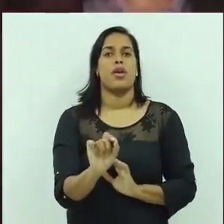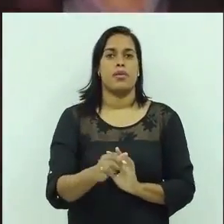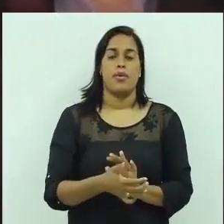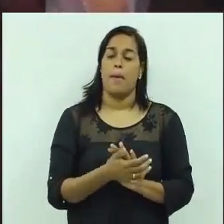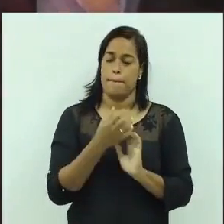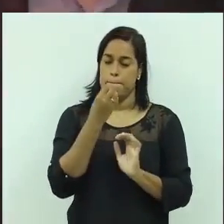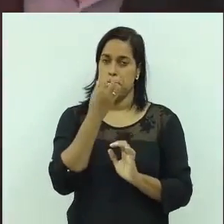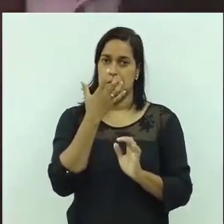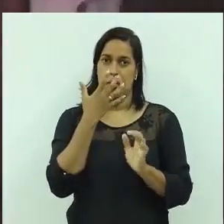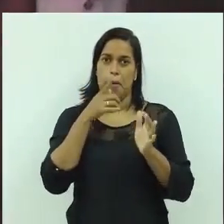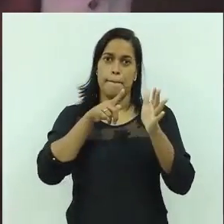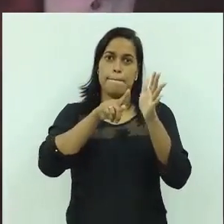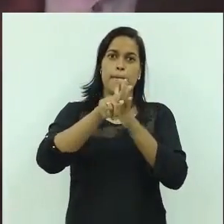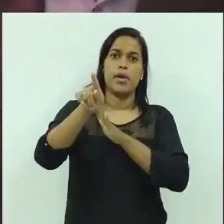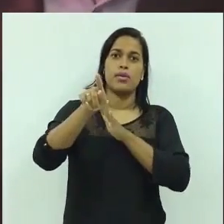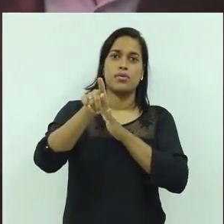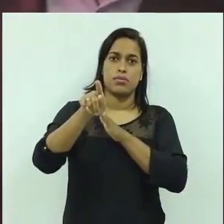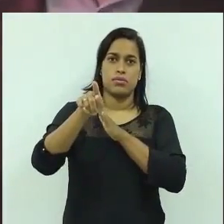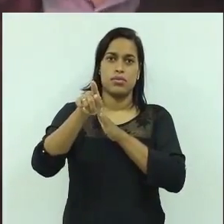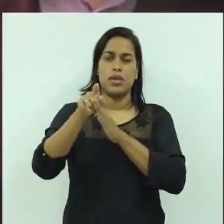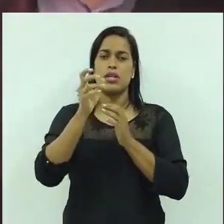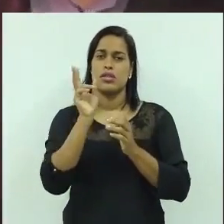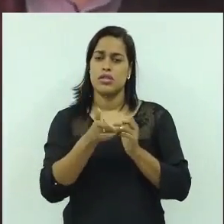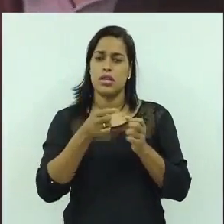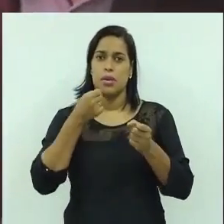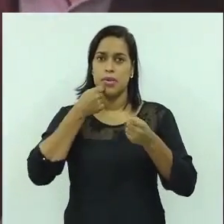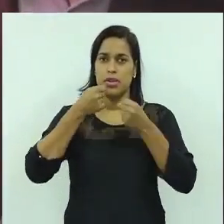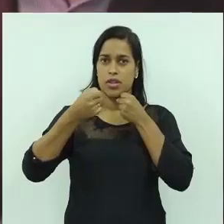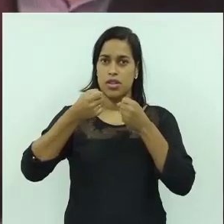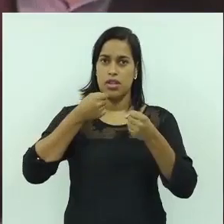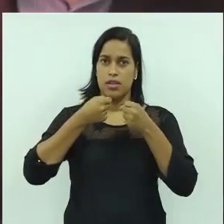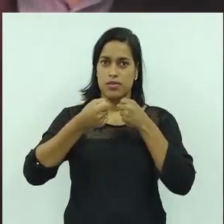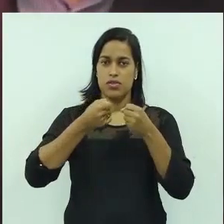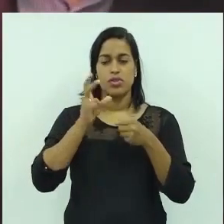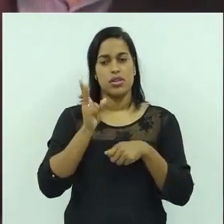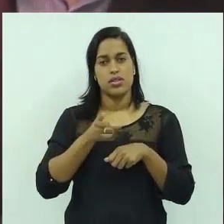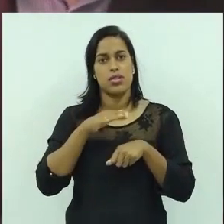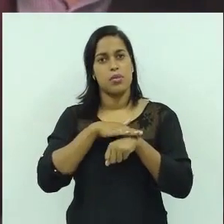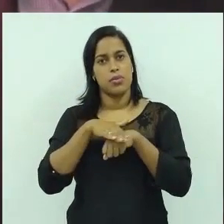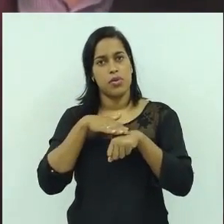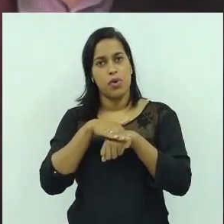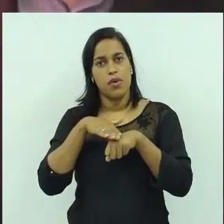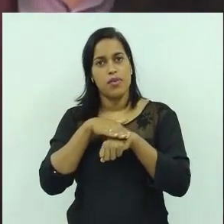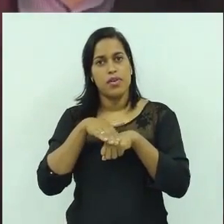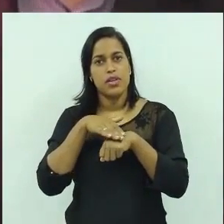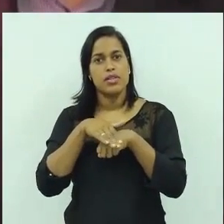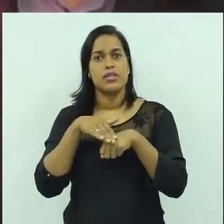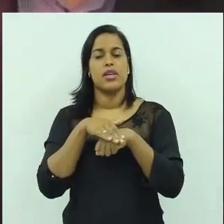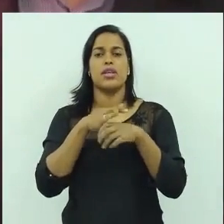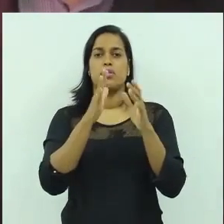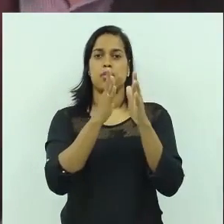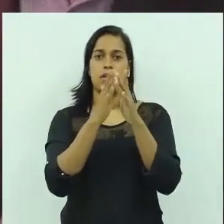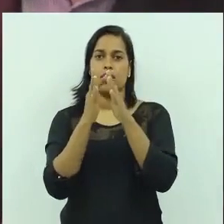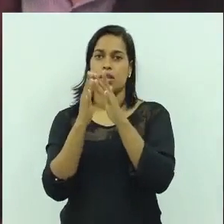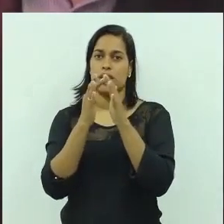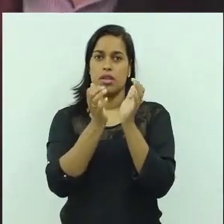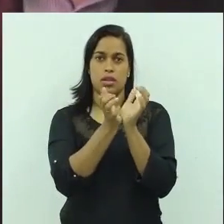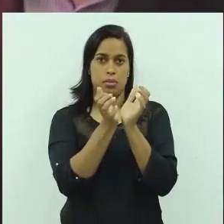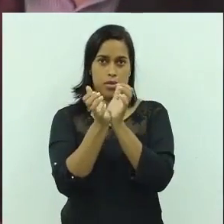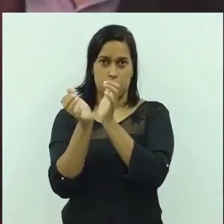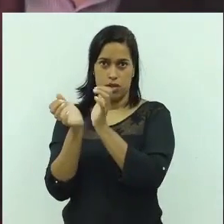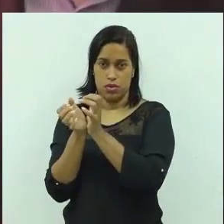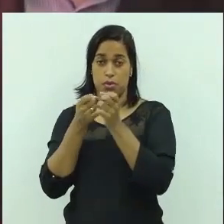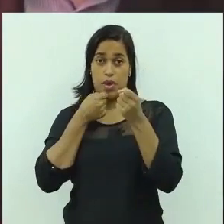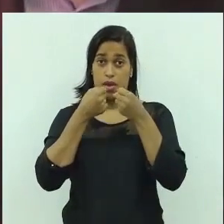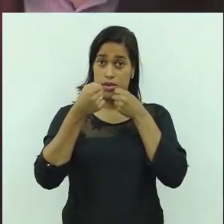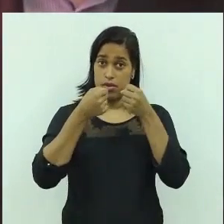pergunta. Veja, então vamos começar com o processo de entrevista. Depois conversaremos um pouco sobre o processo de dinâmica de grupo. A